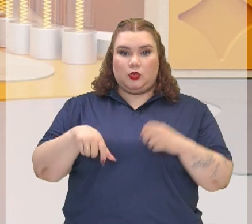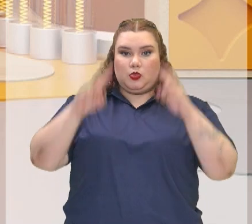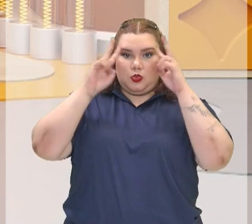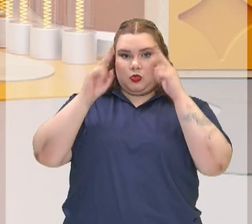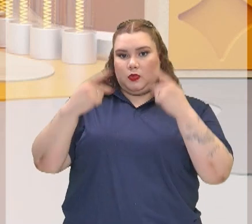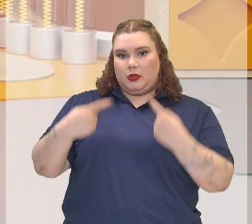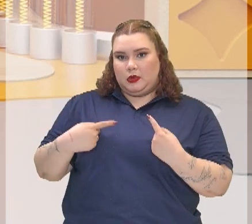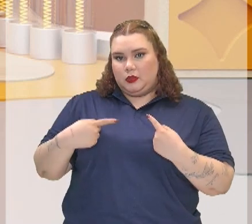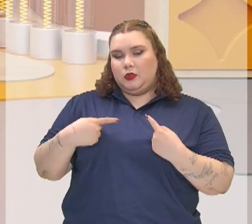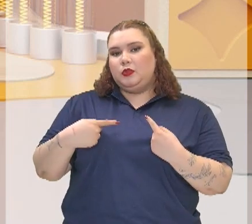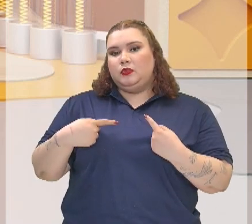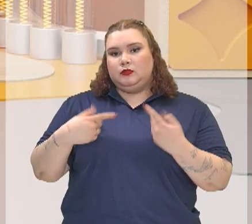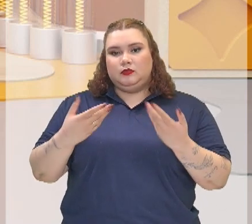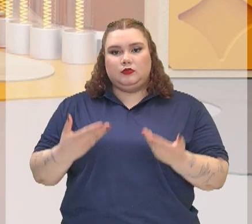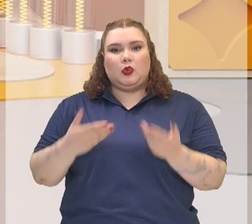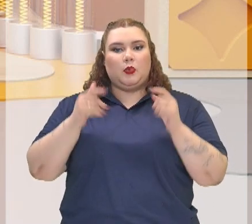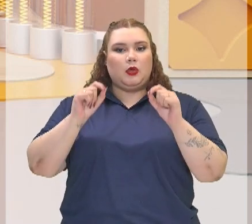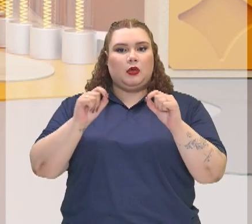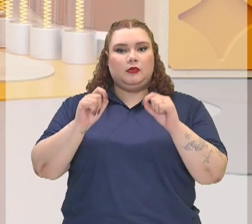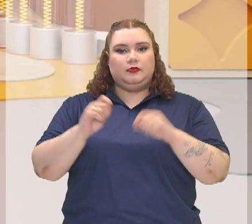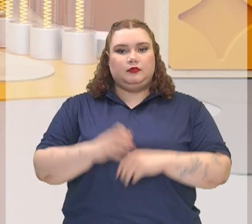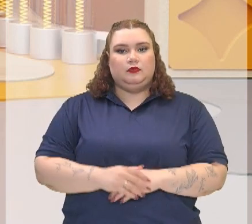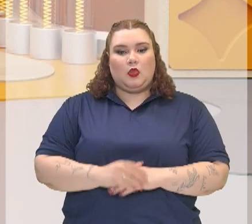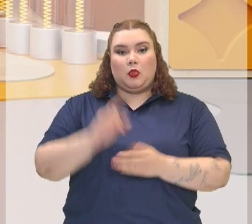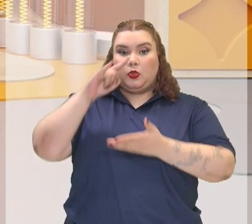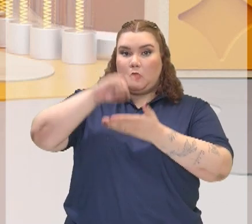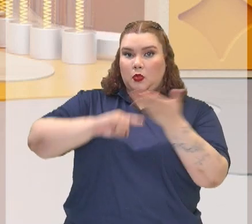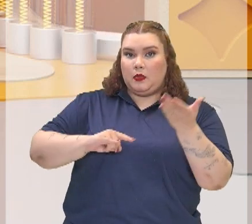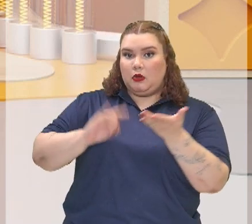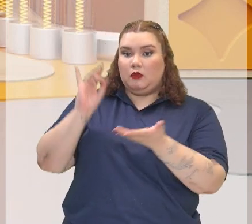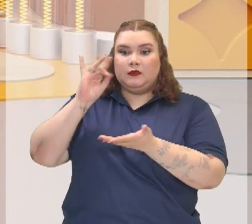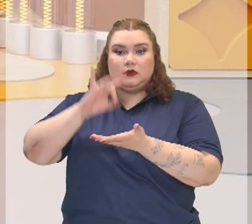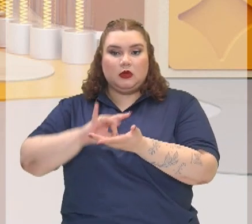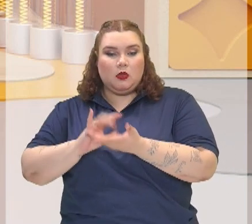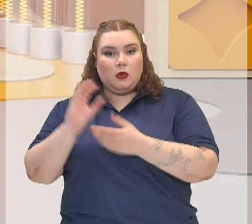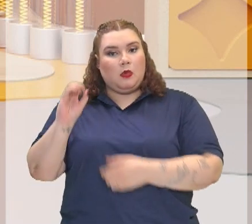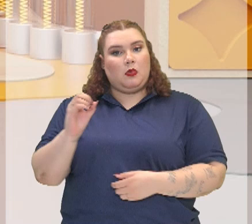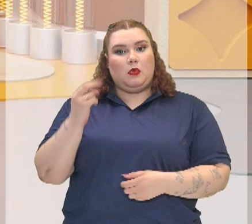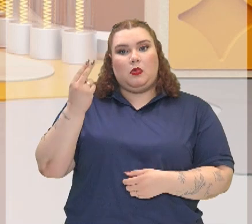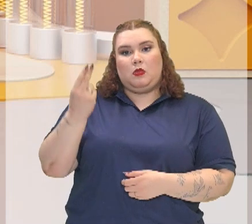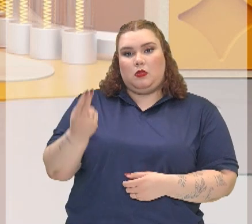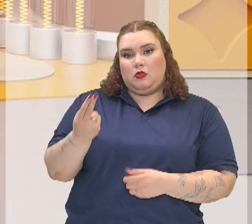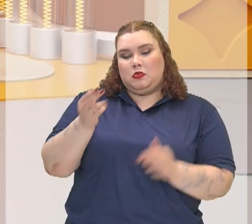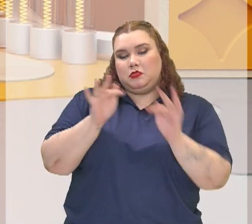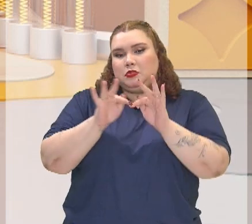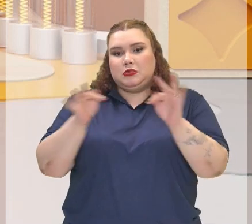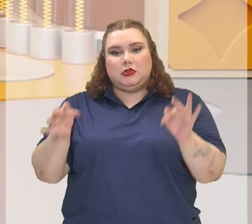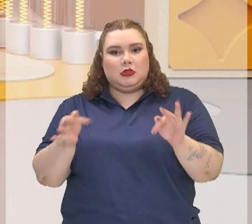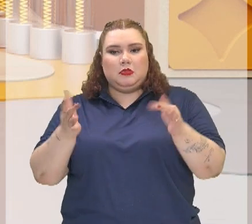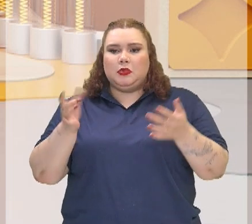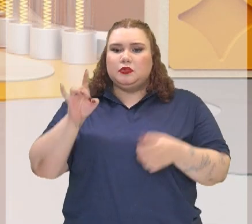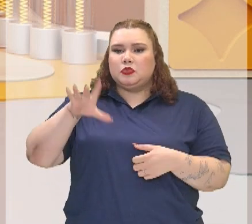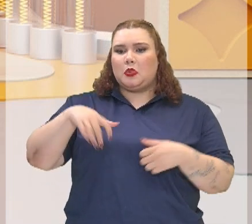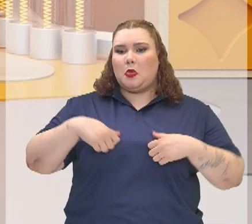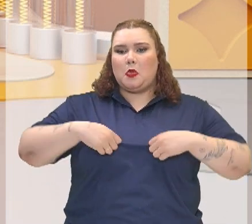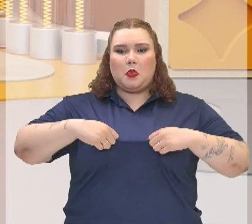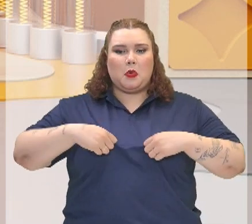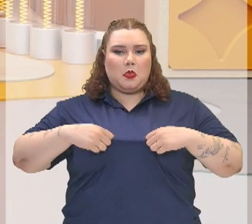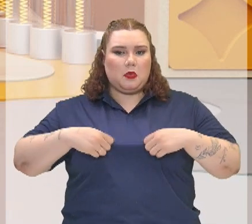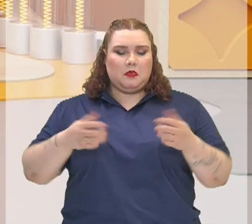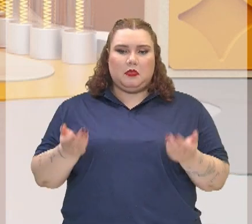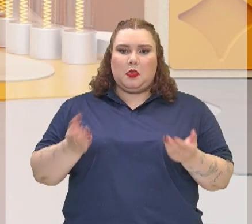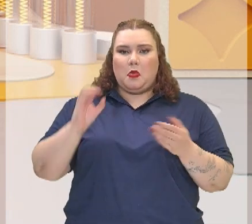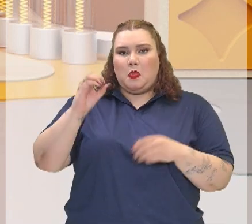toca, desde um documento oficial ou até mesmo uma simples camiseta, um